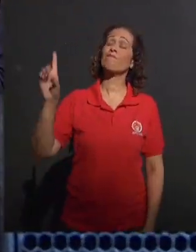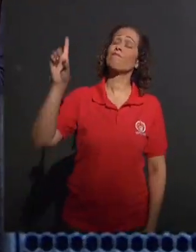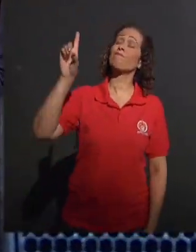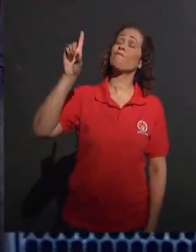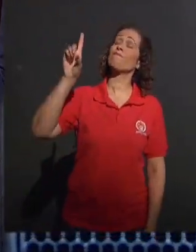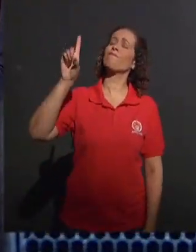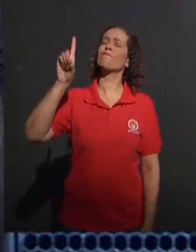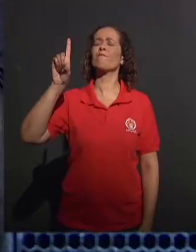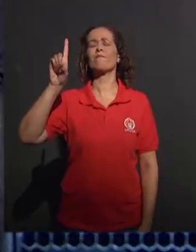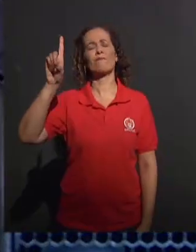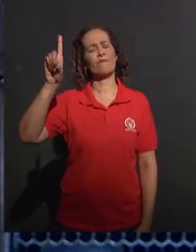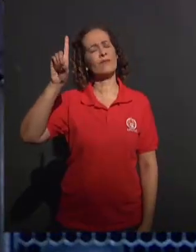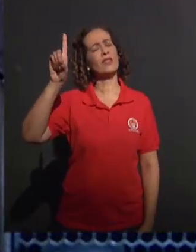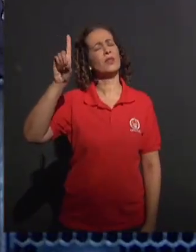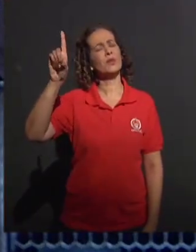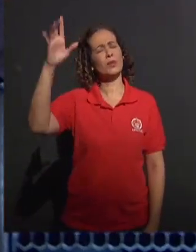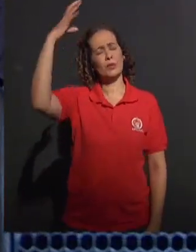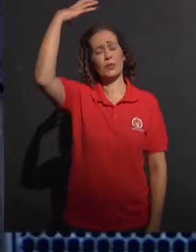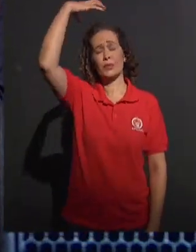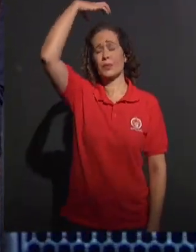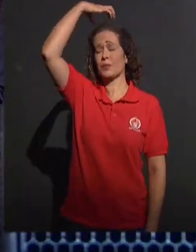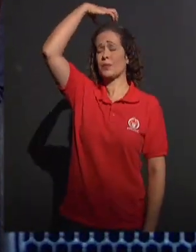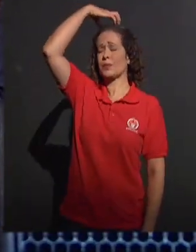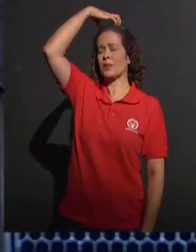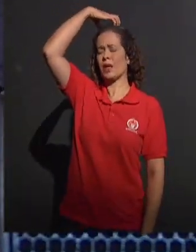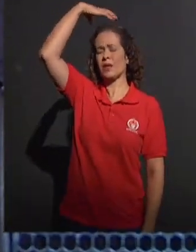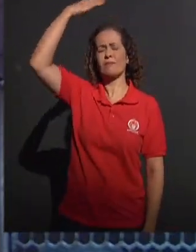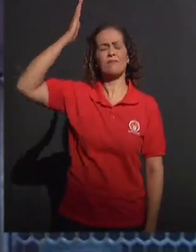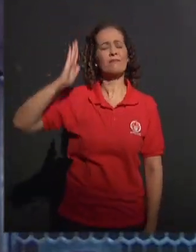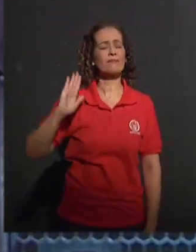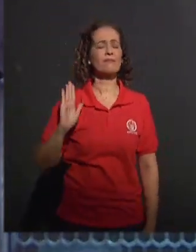entronizamos, Tu já estás no trono, Senhor.